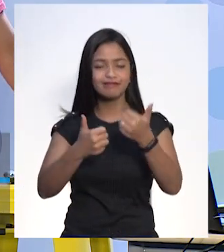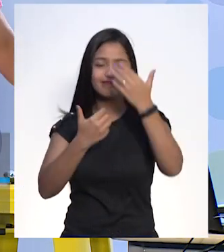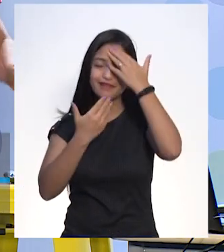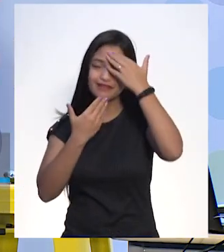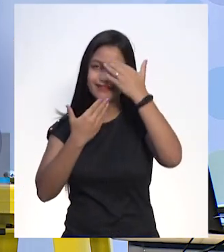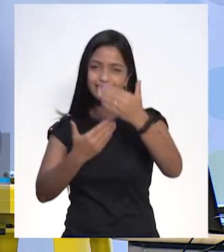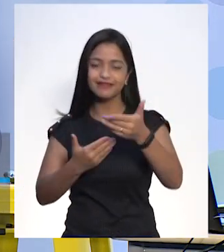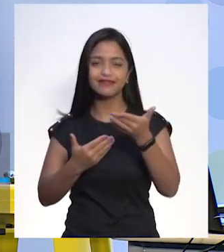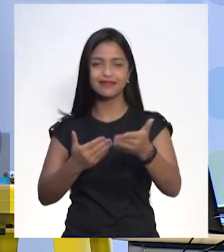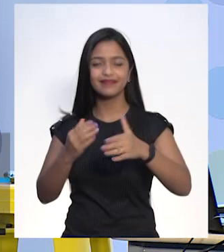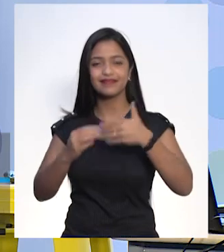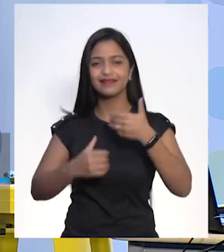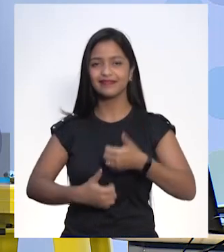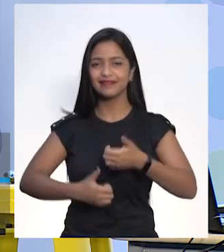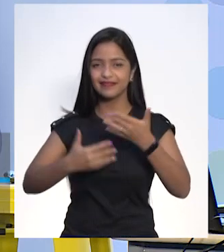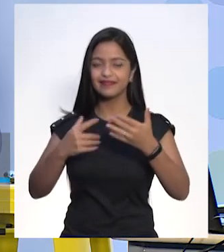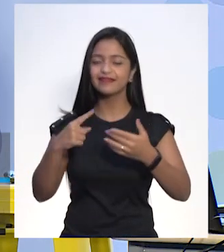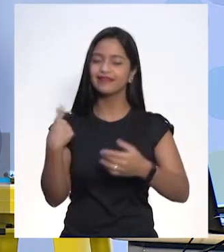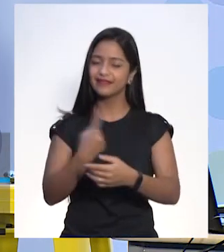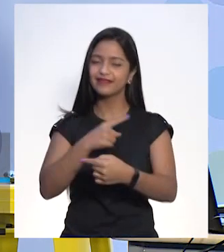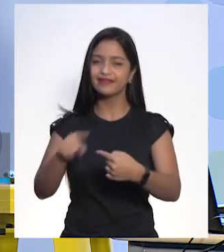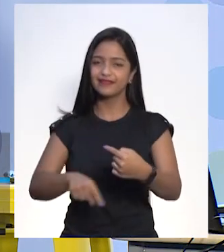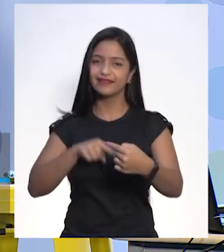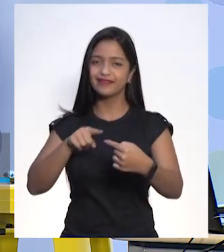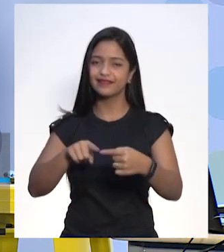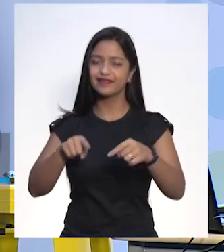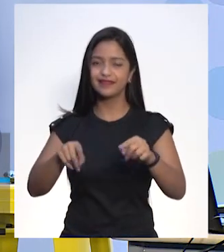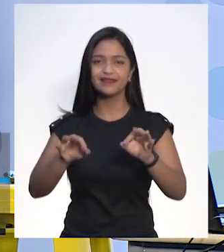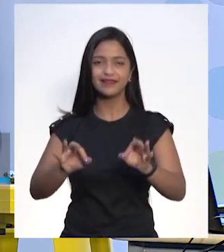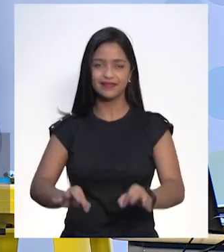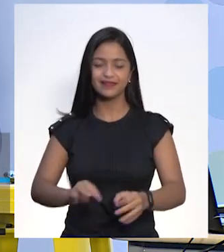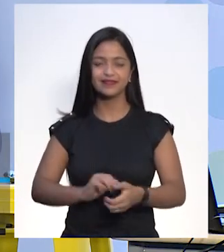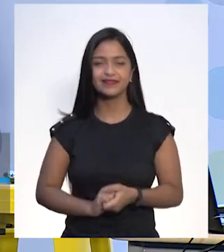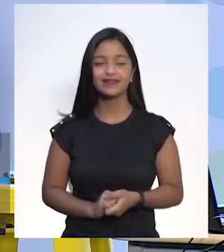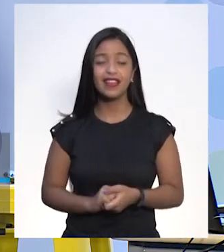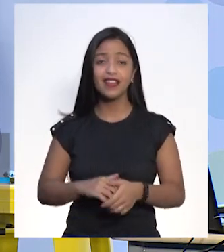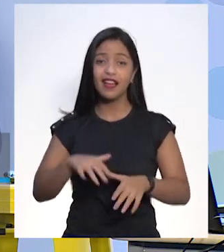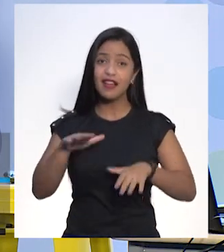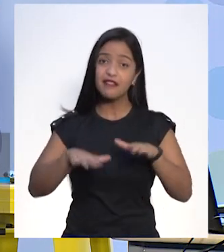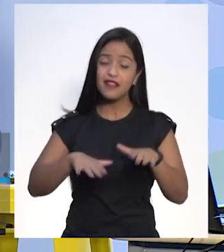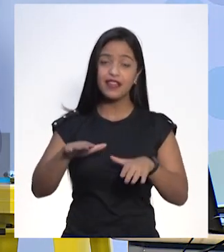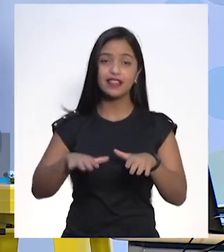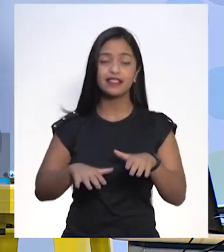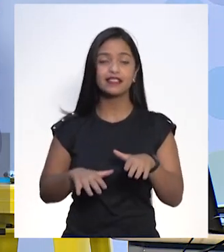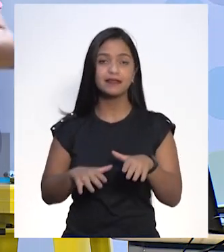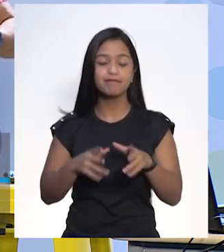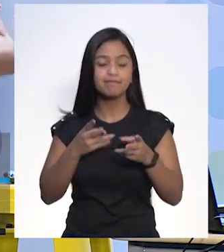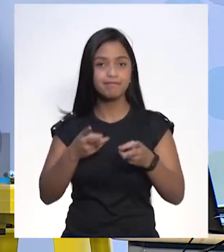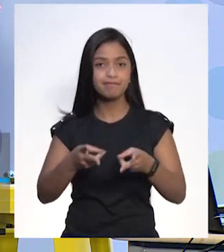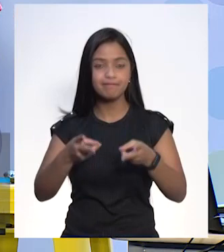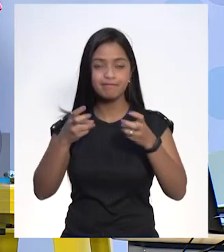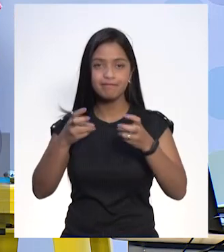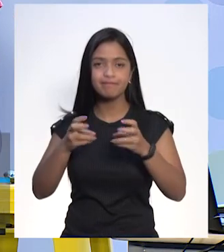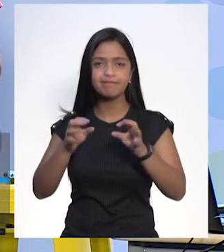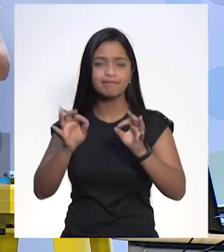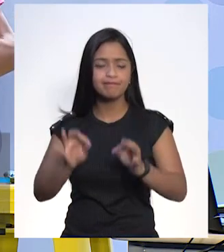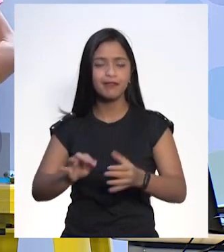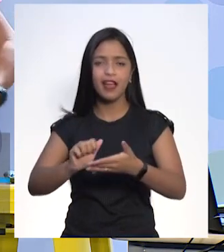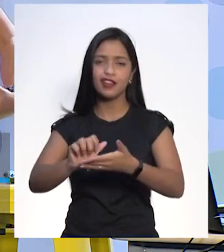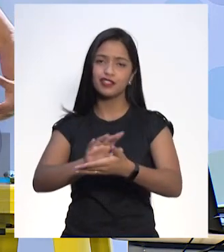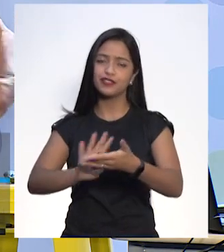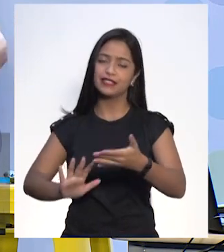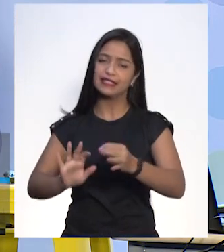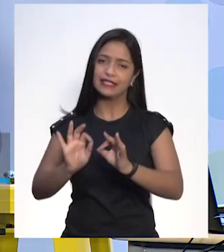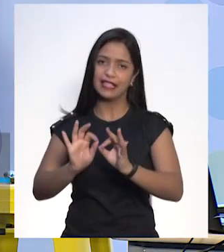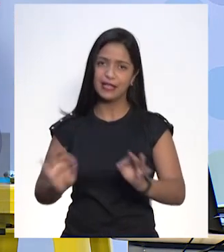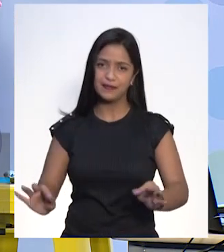pelo comentário. É essa a ideia. Às vezes a gente olha a simplicidade, né, de uma determinada atividade,